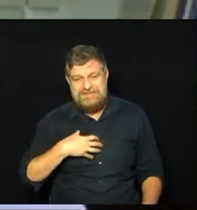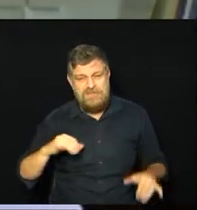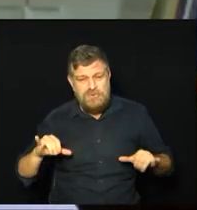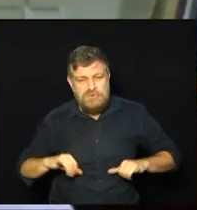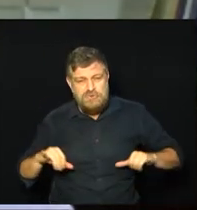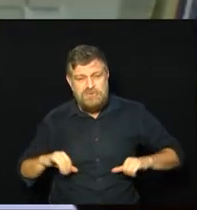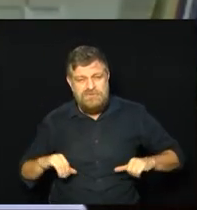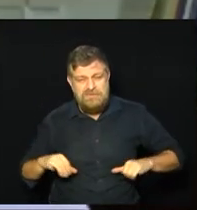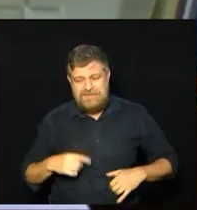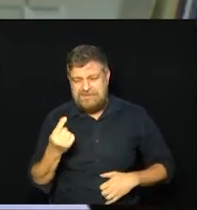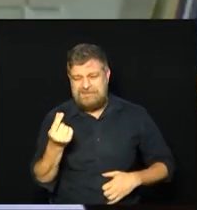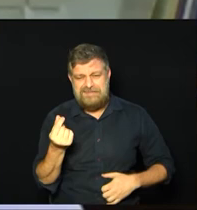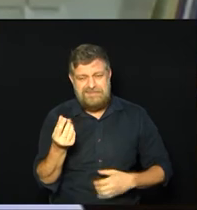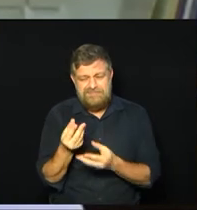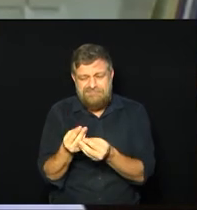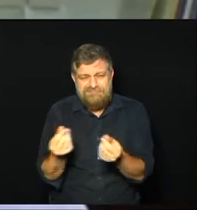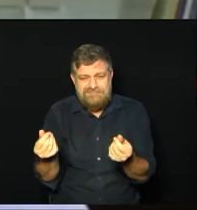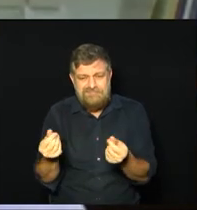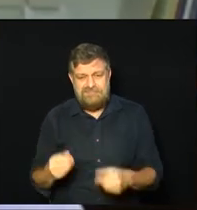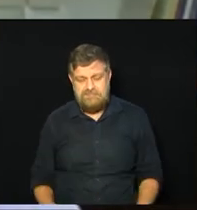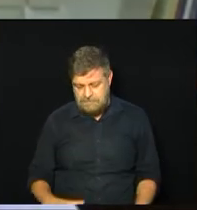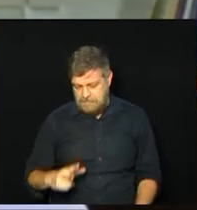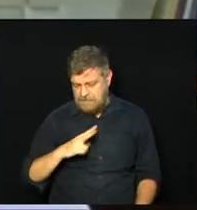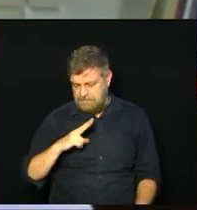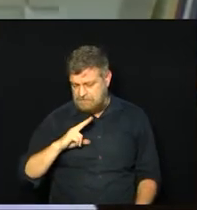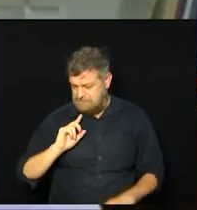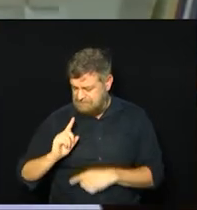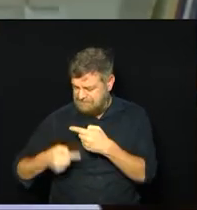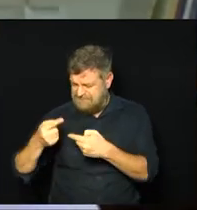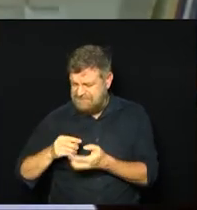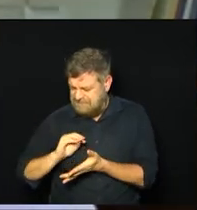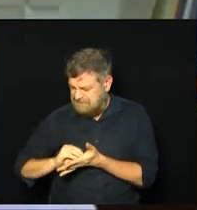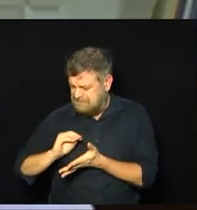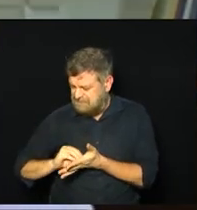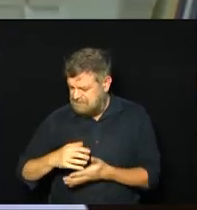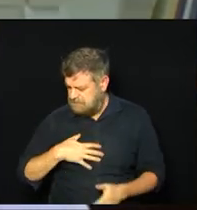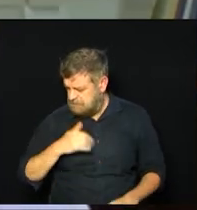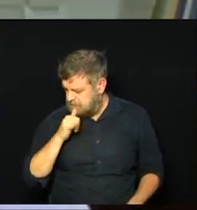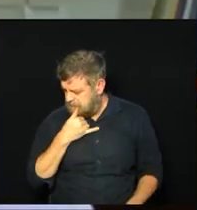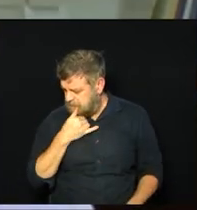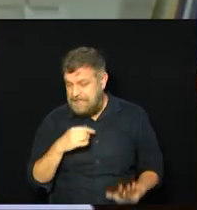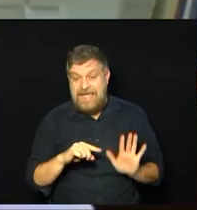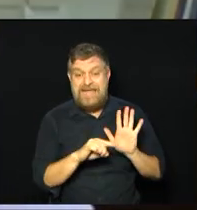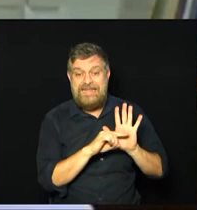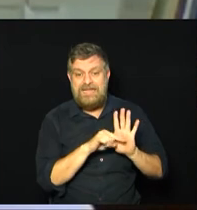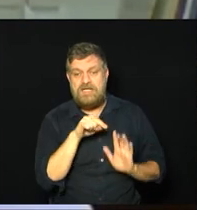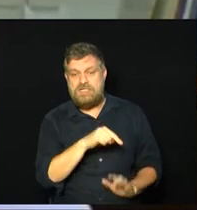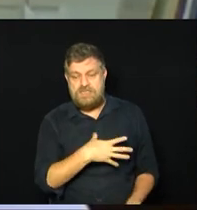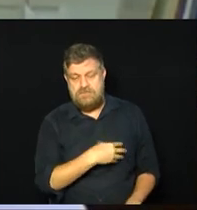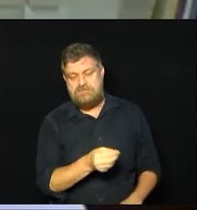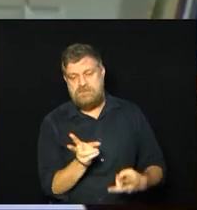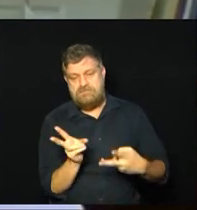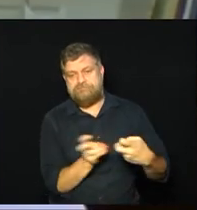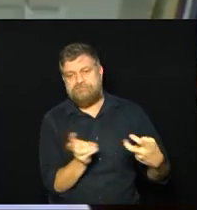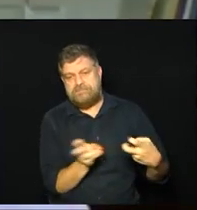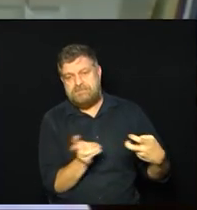uma perda financeira, uma perda de realização pessoal, e vai causar uma tristeza, isso é negativo para os filhos, né? Aquele